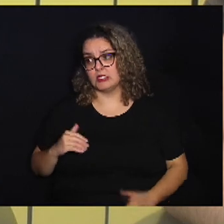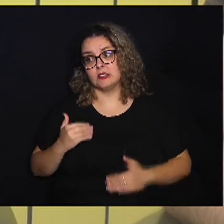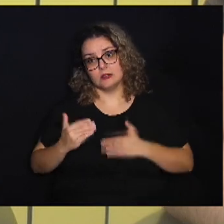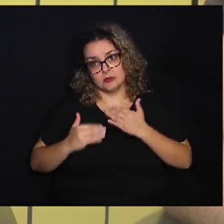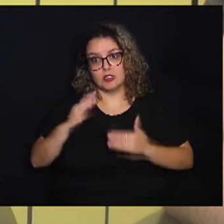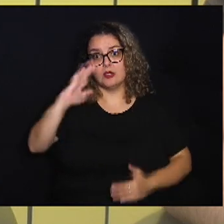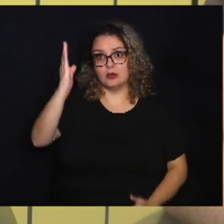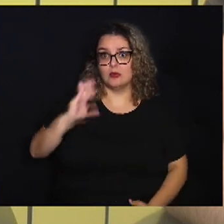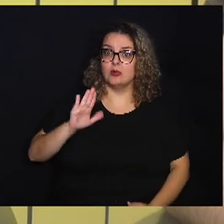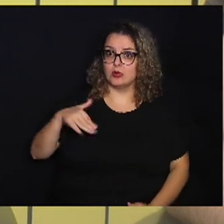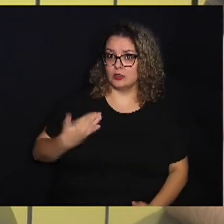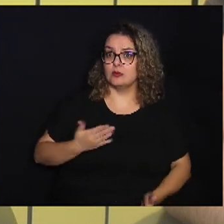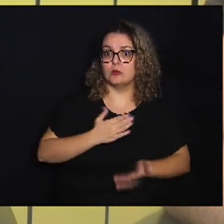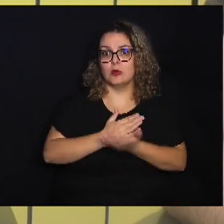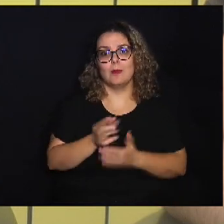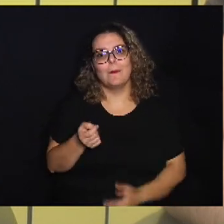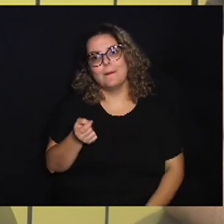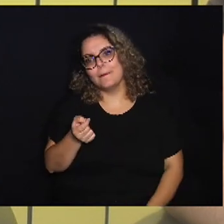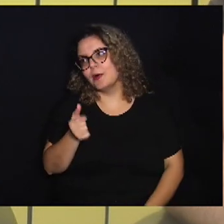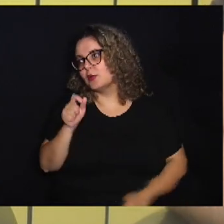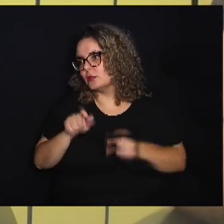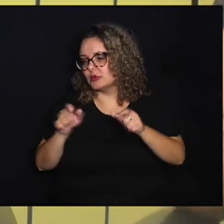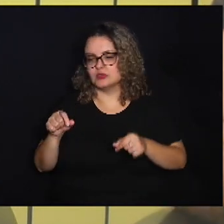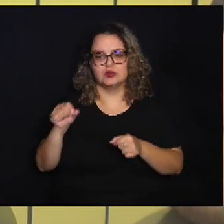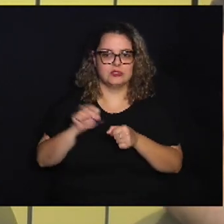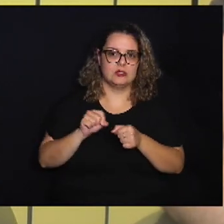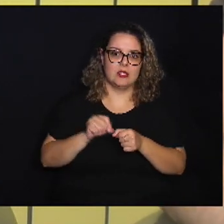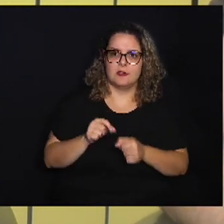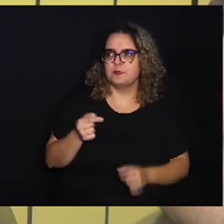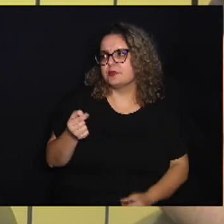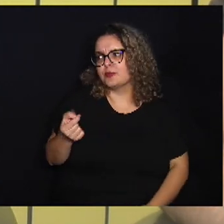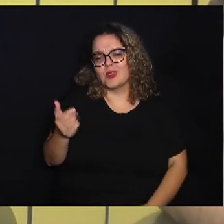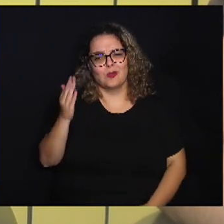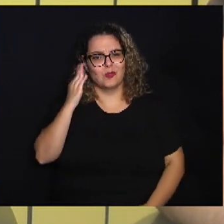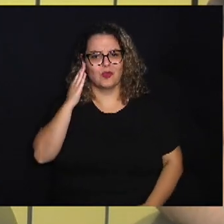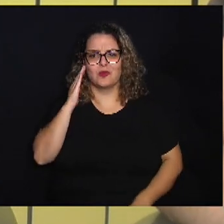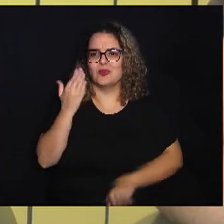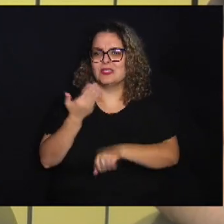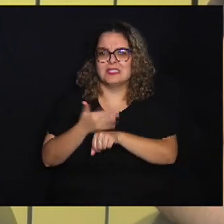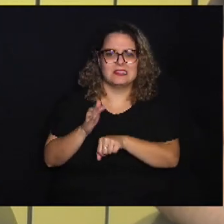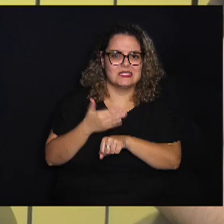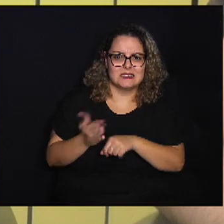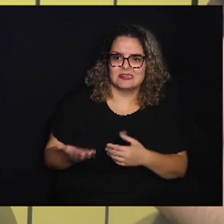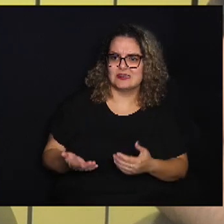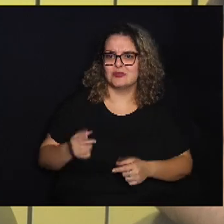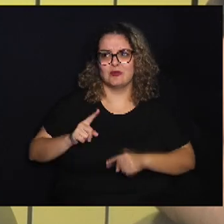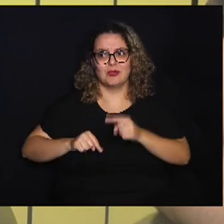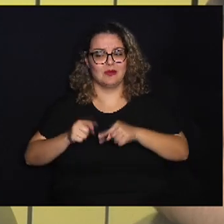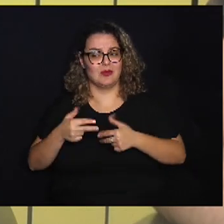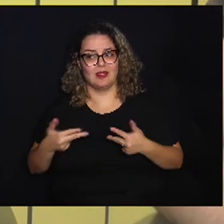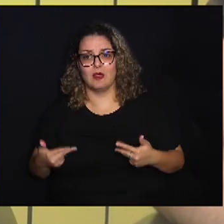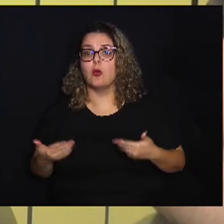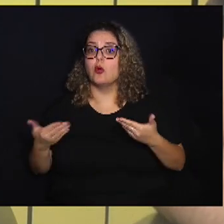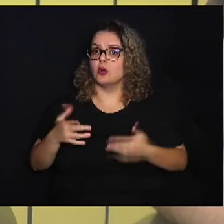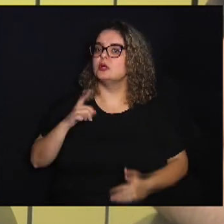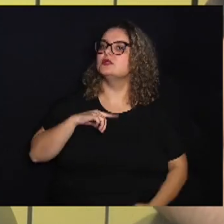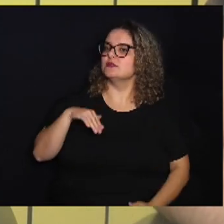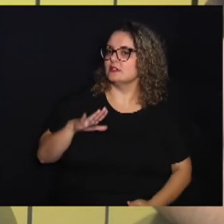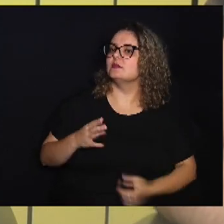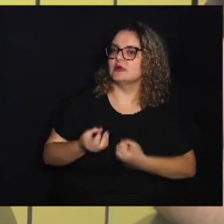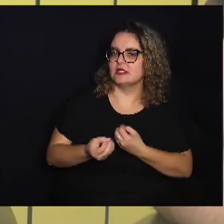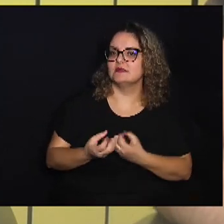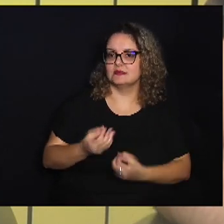Brasil, quando eu comecei, tinham pouquíssimas pessoas que faziam, pouco entendimento sobre treinamento, sobre equipamento. Hoje a gente tem muito mais